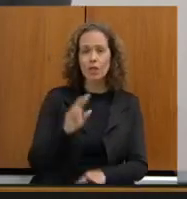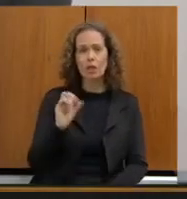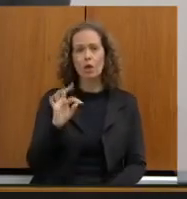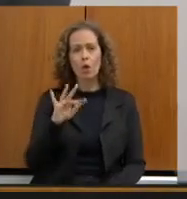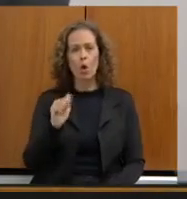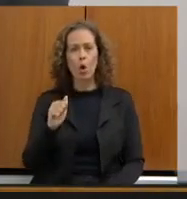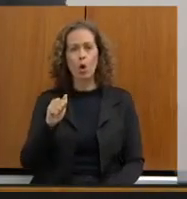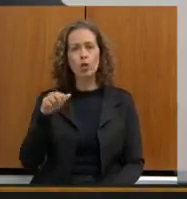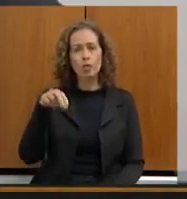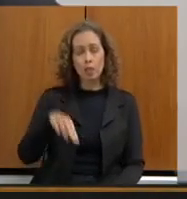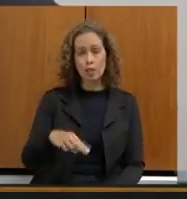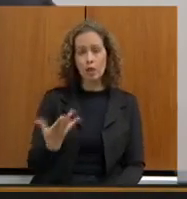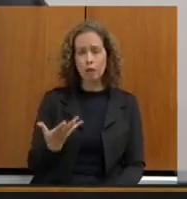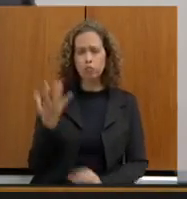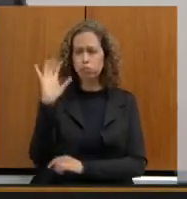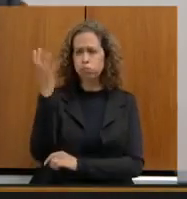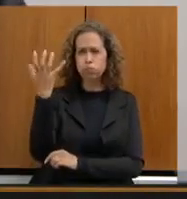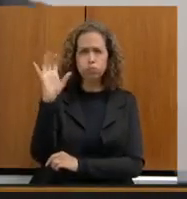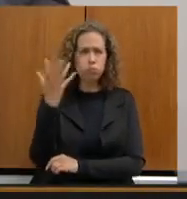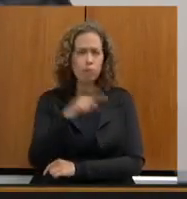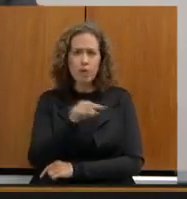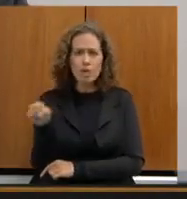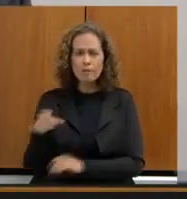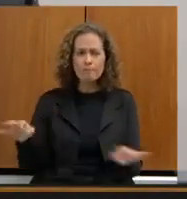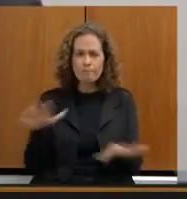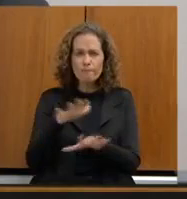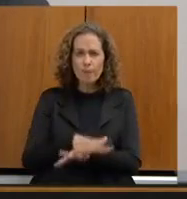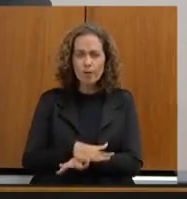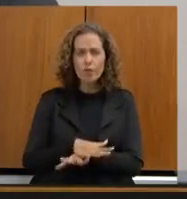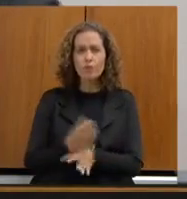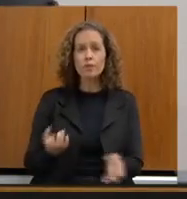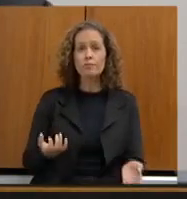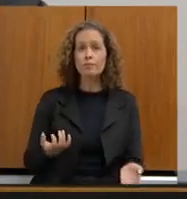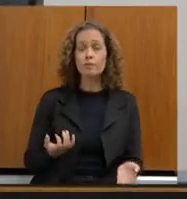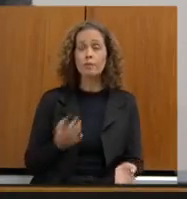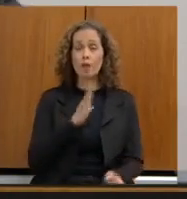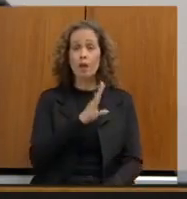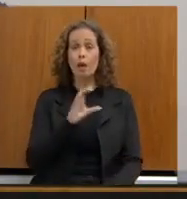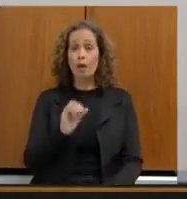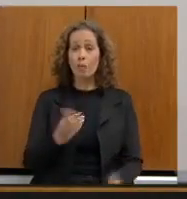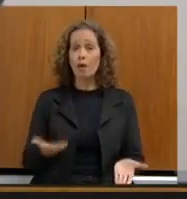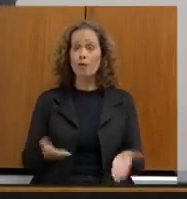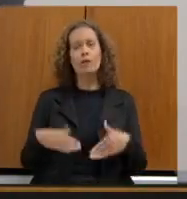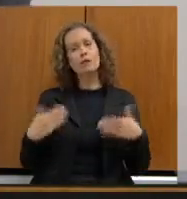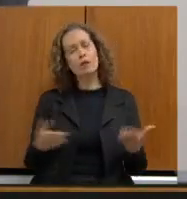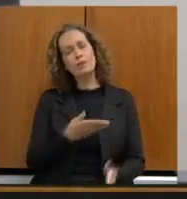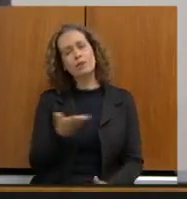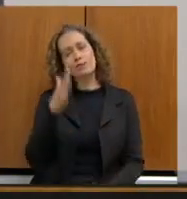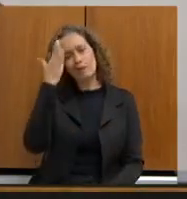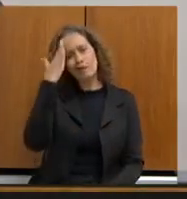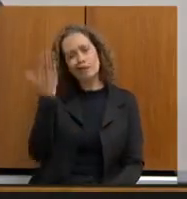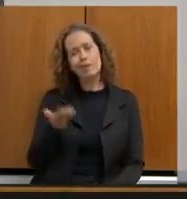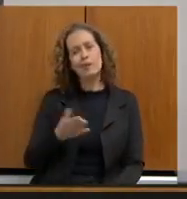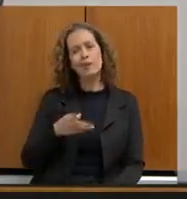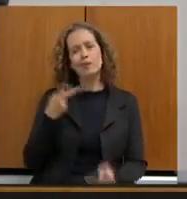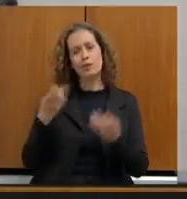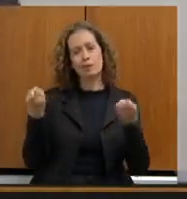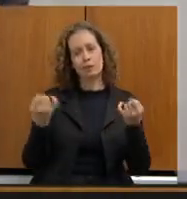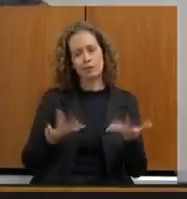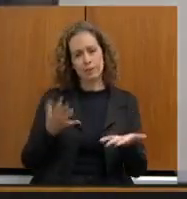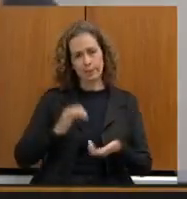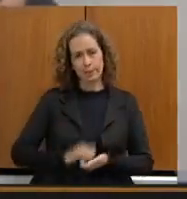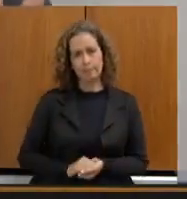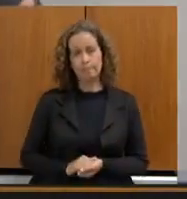em que eles estejam empenhados efetivamente ocorrência real posso ir eu vou entender eu tô falando